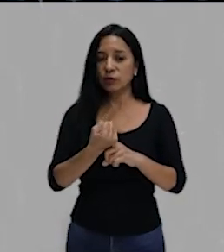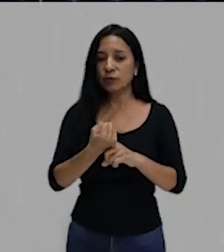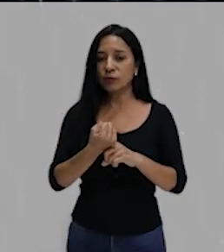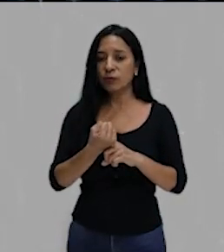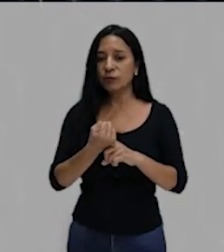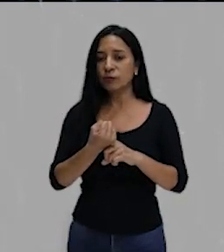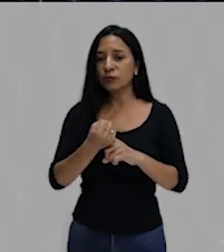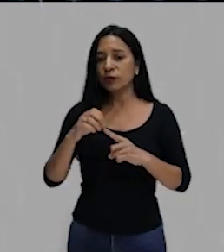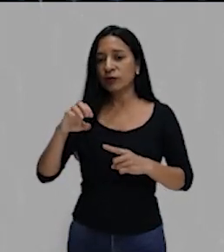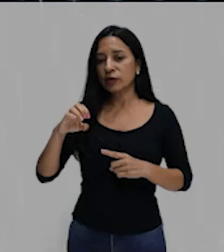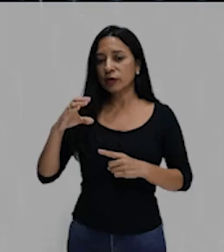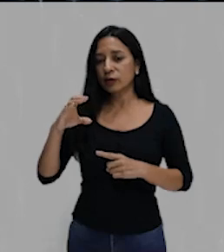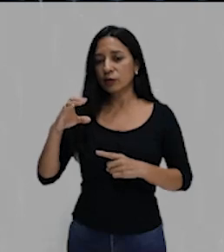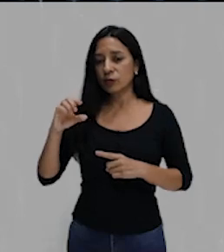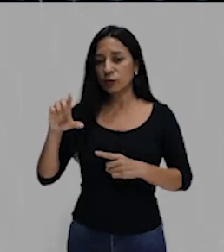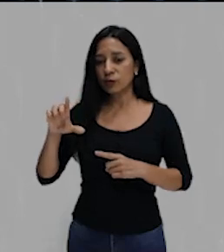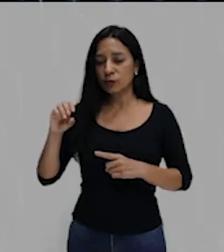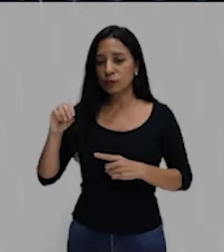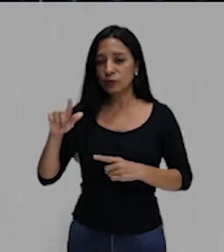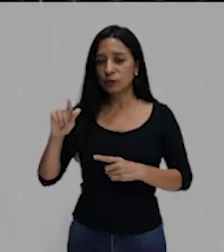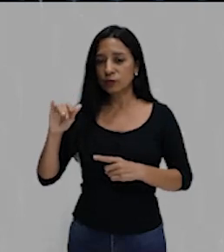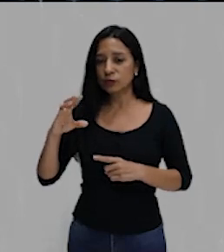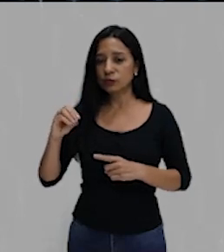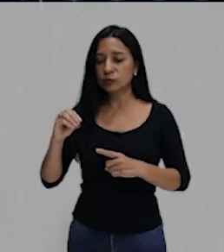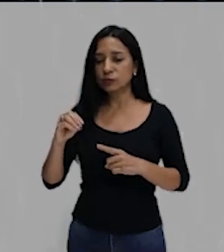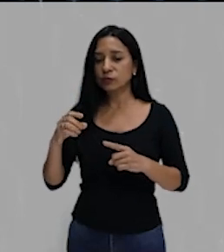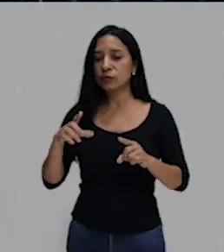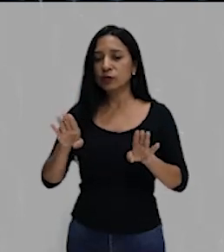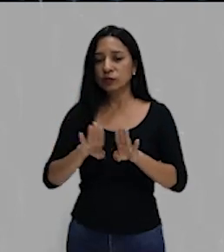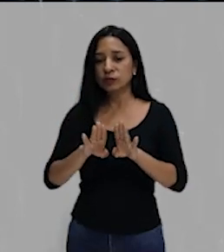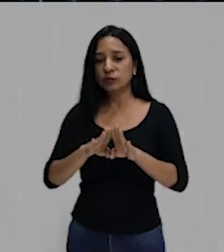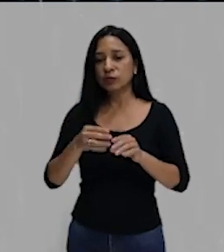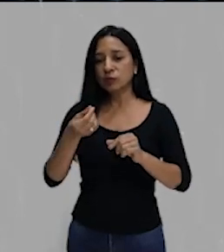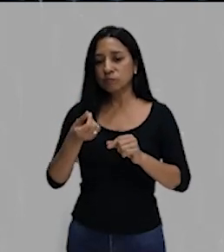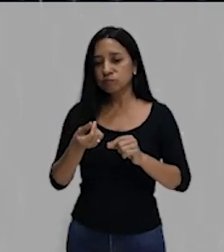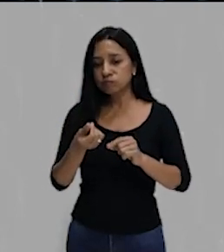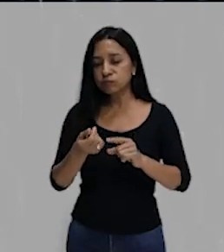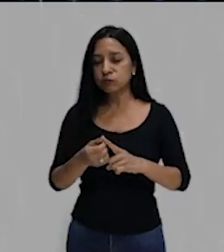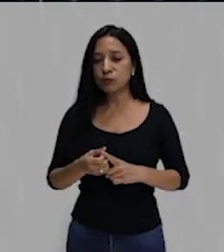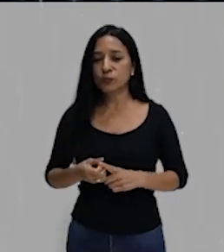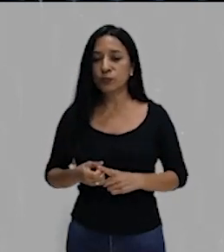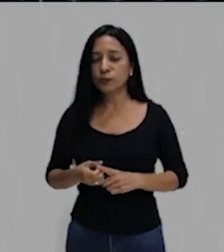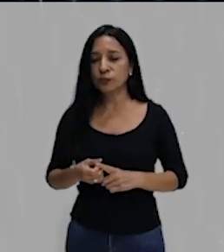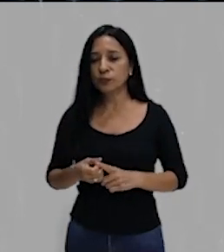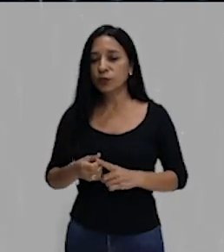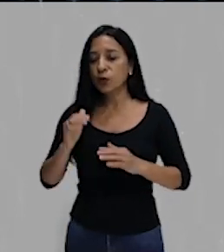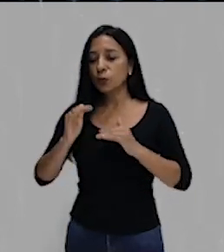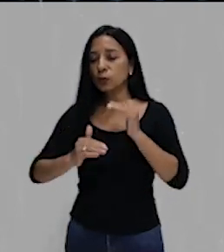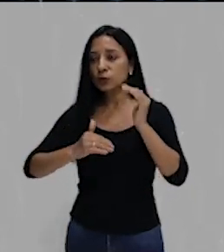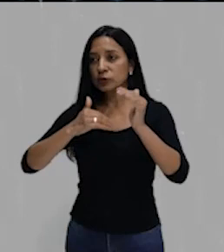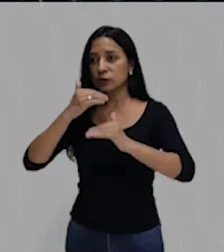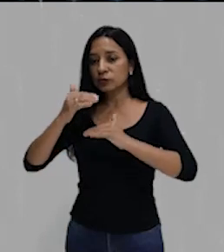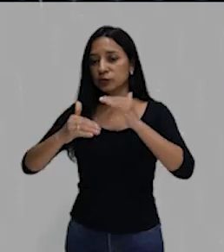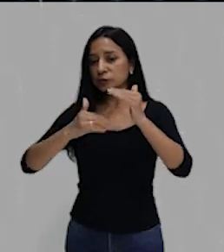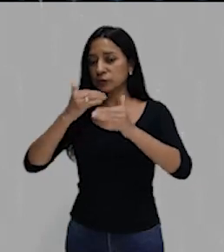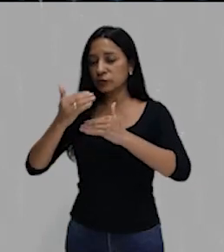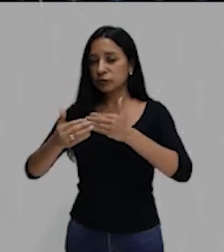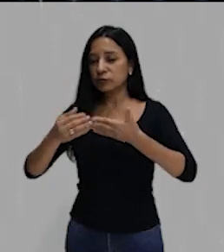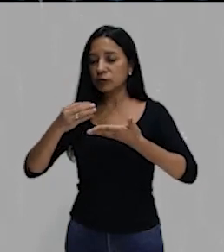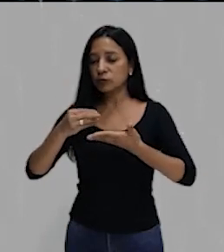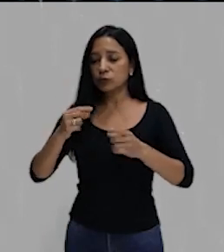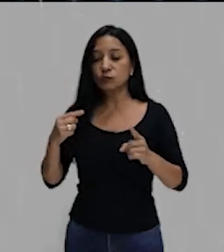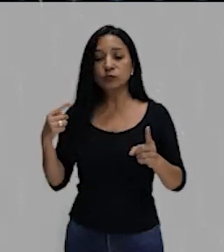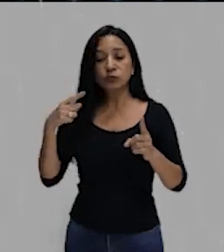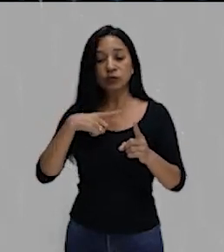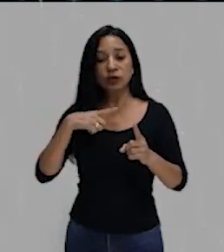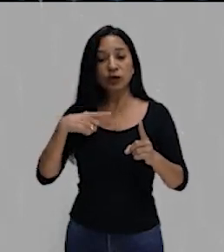aspecto ecológico e no aspecto econômico. Então, quando um desenvolvimento ele visa